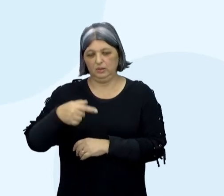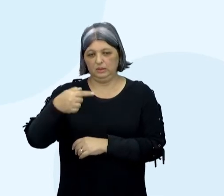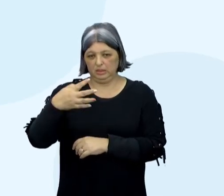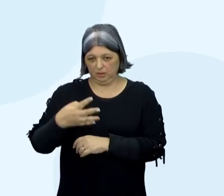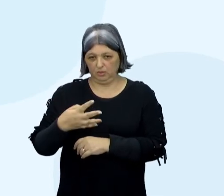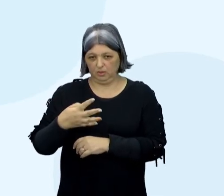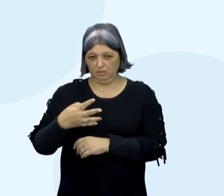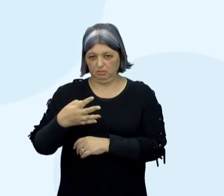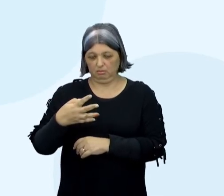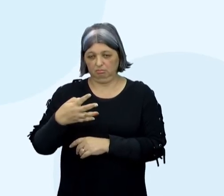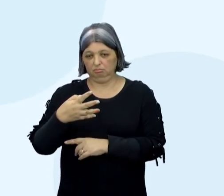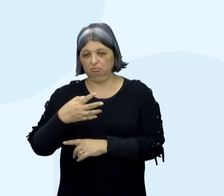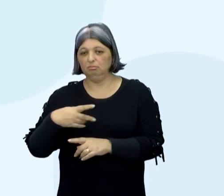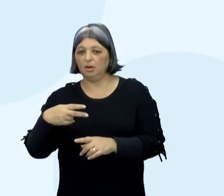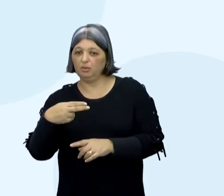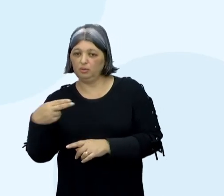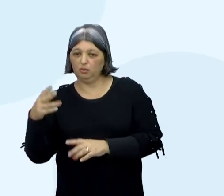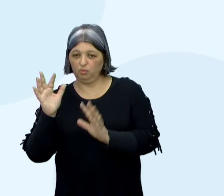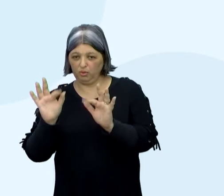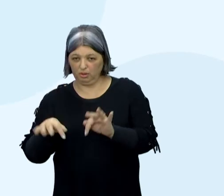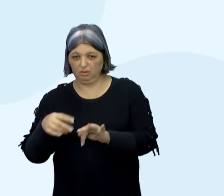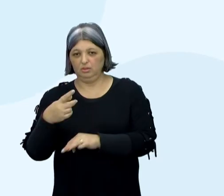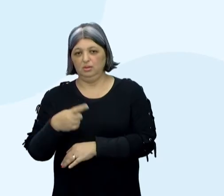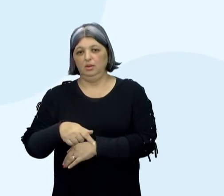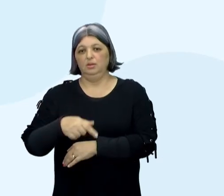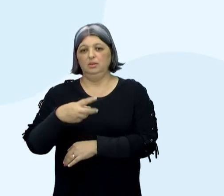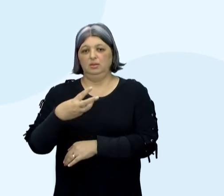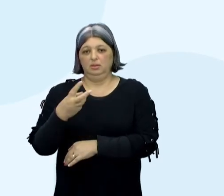714,74, eu vou pagar